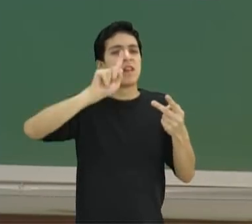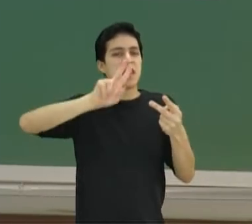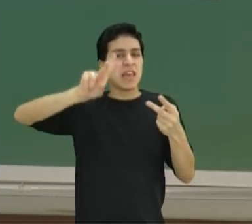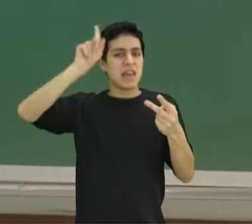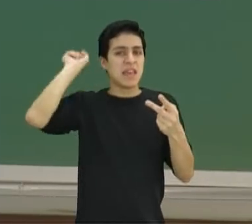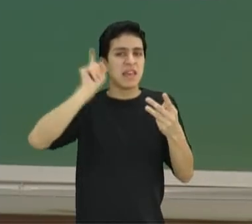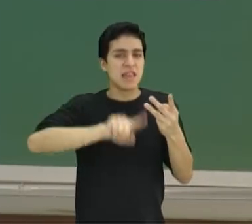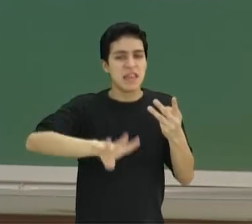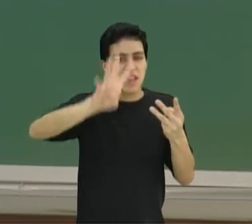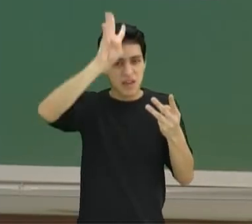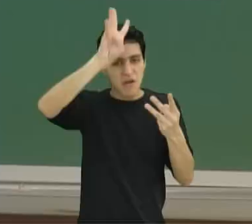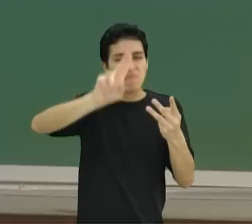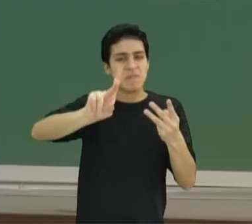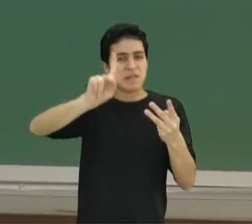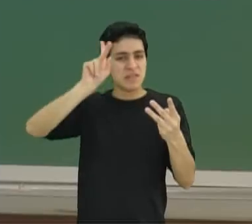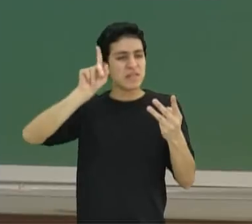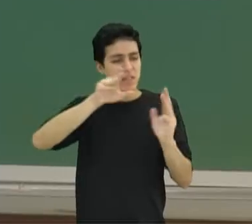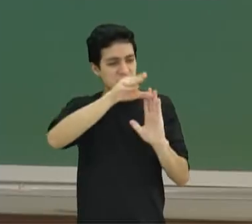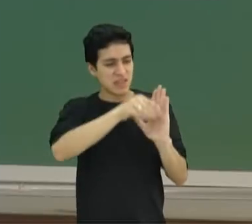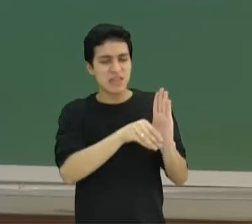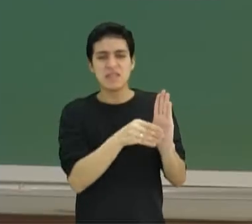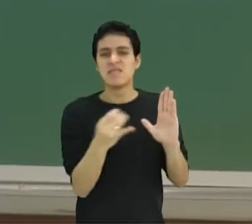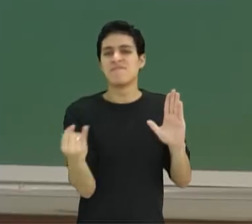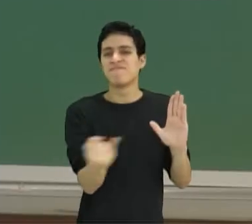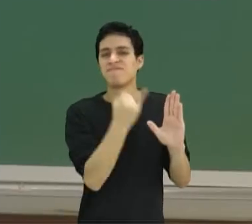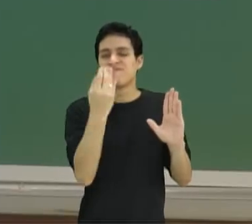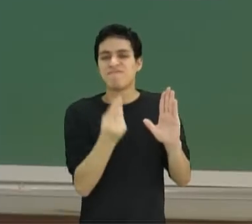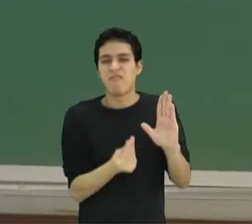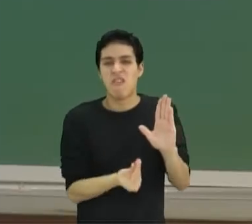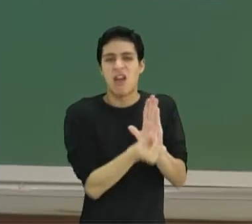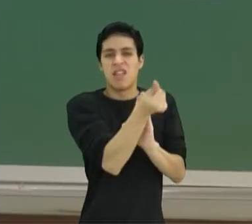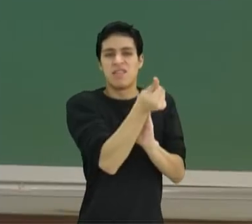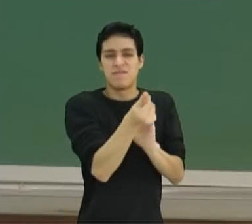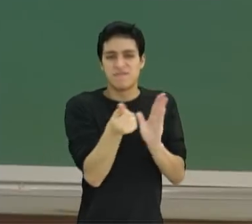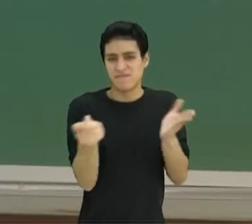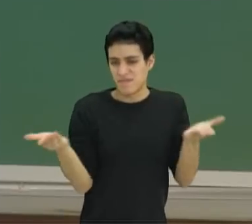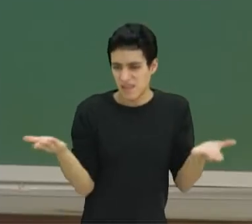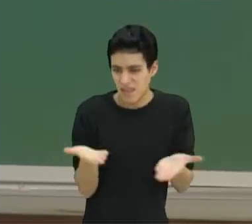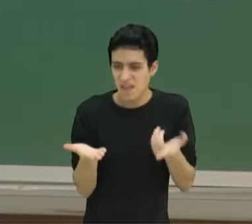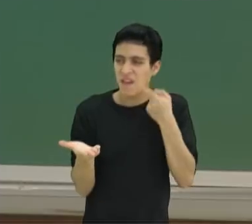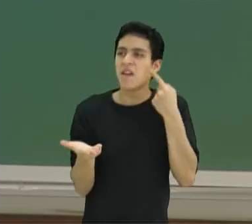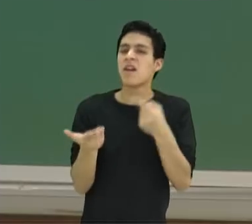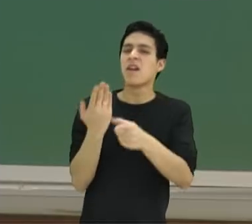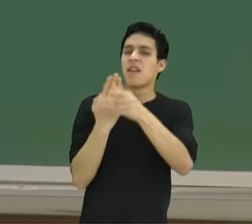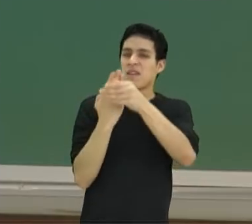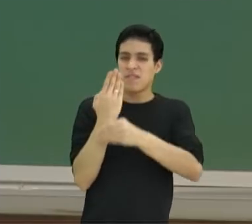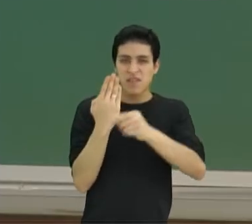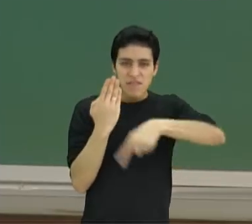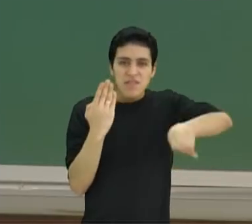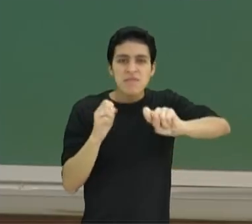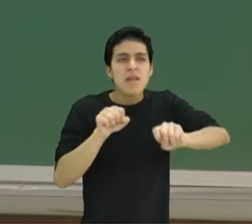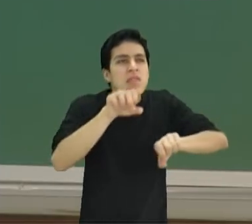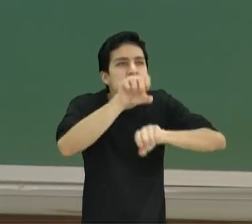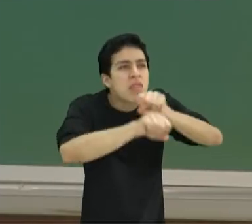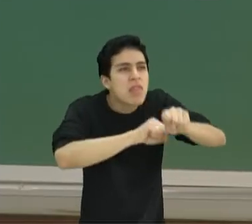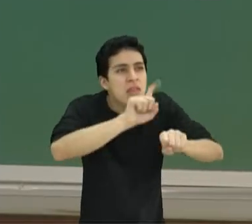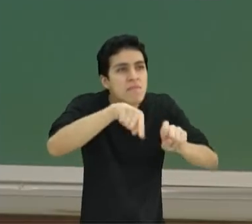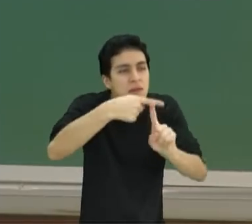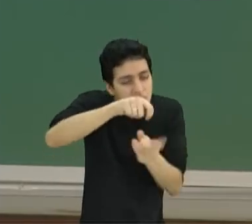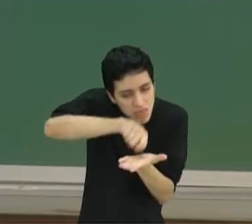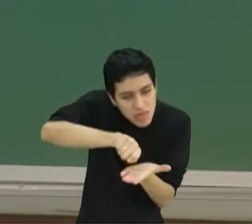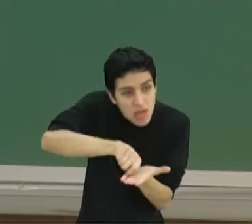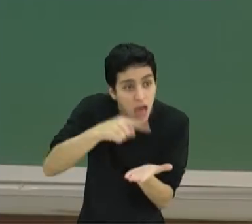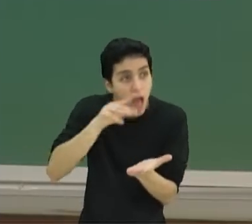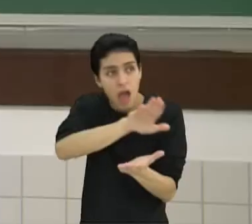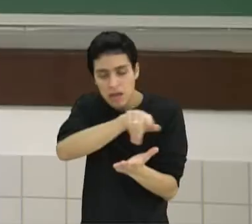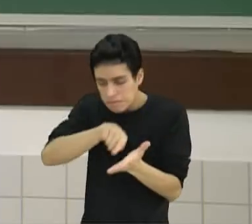Antiga, bastante conteúdo importante e de qualidade. Agora nós temos as referências, você pode consultar